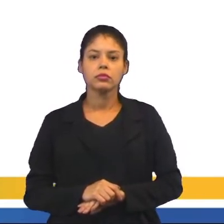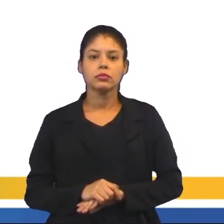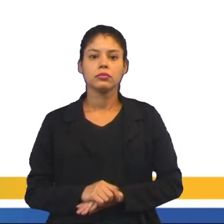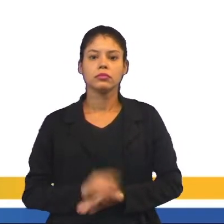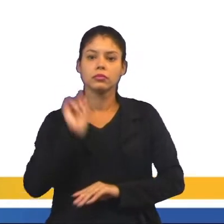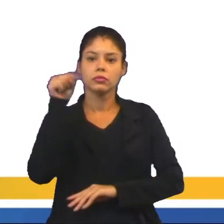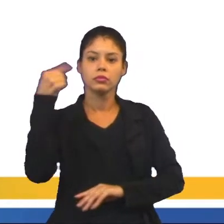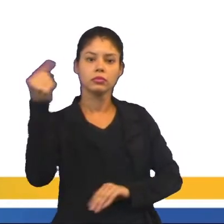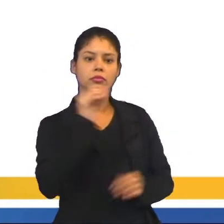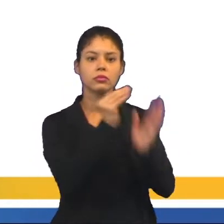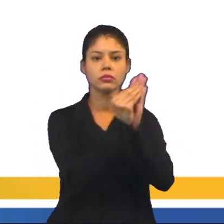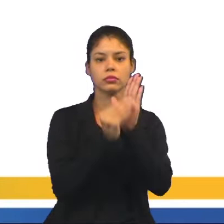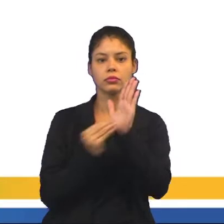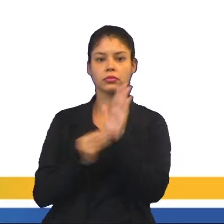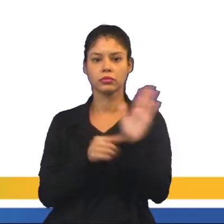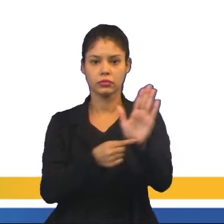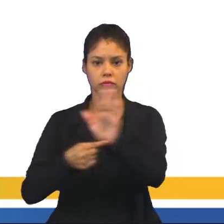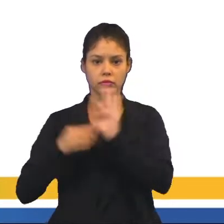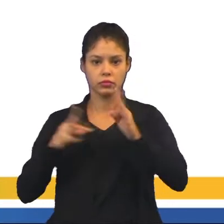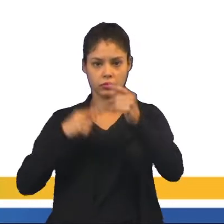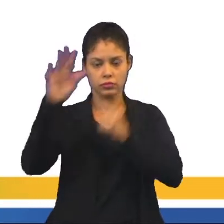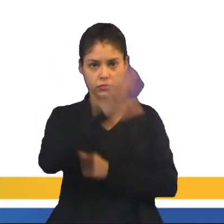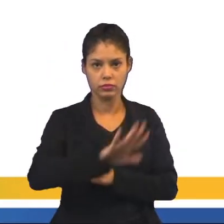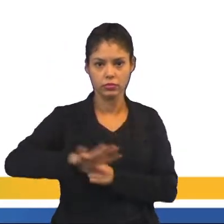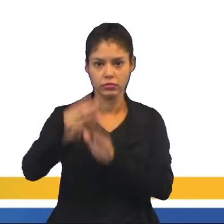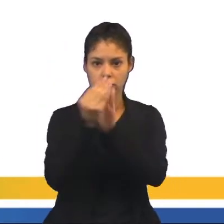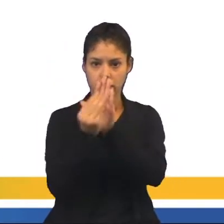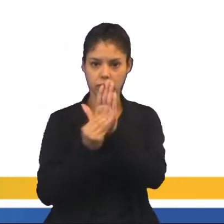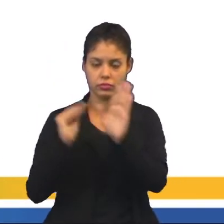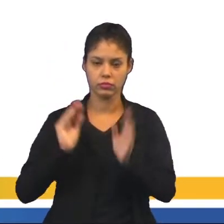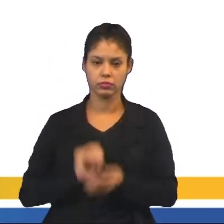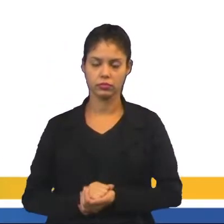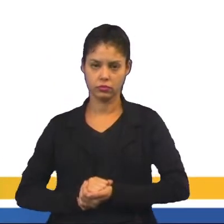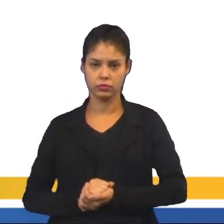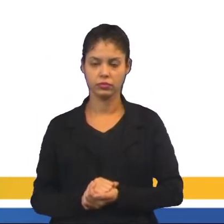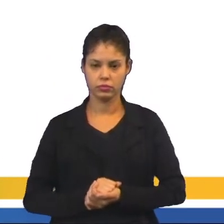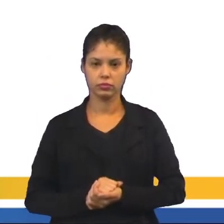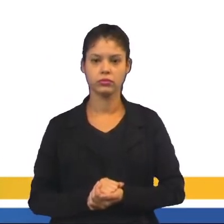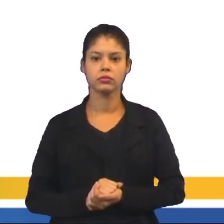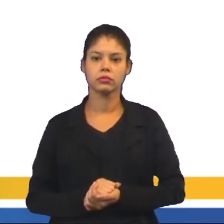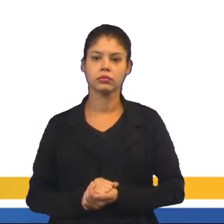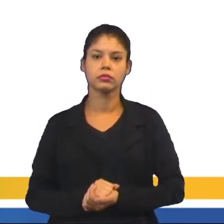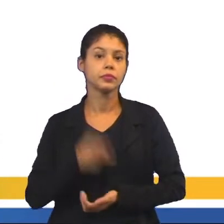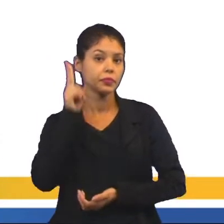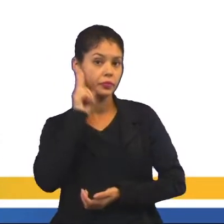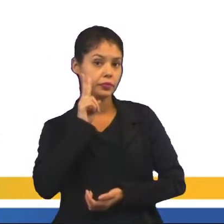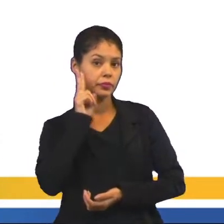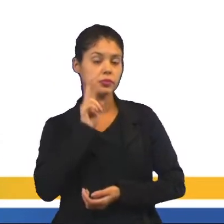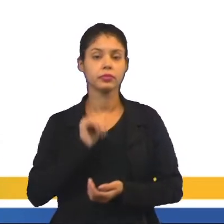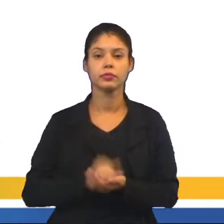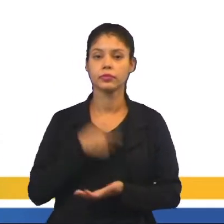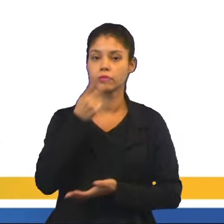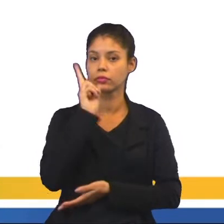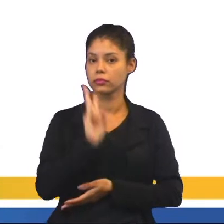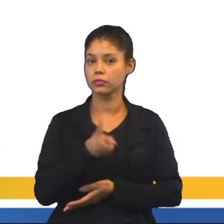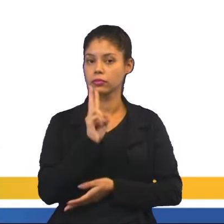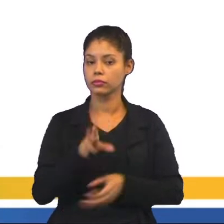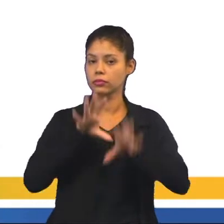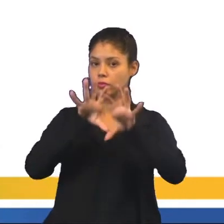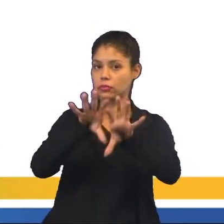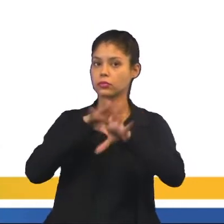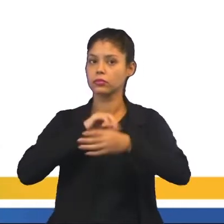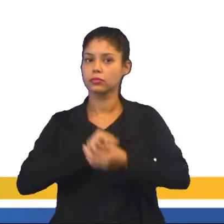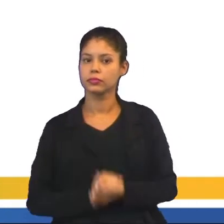aquele dado representa em relação a todos os dados coletados. Lembrando que eu estou falando sempre